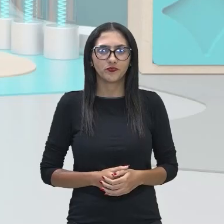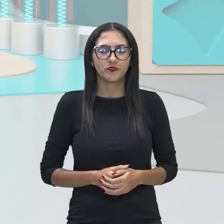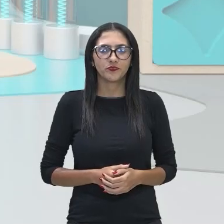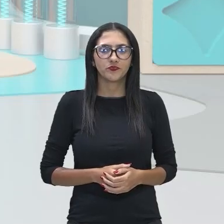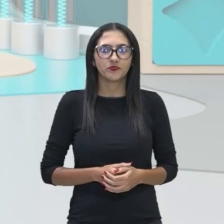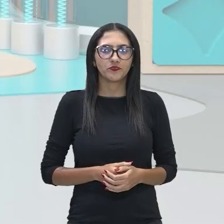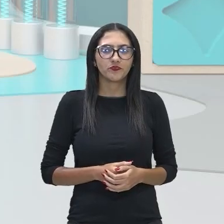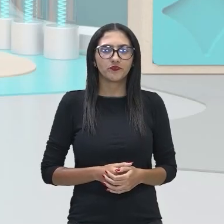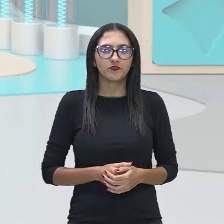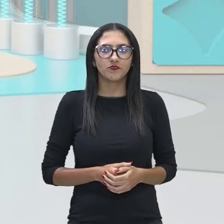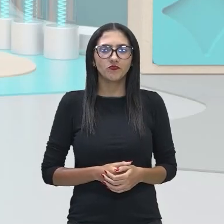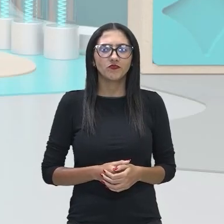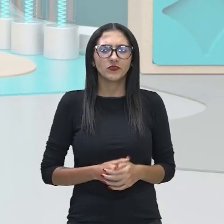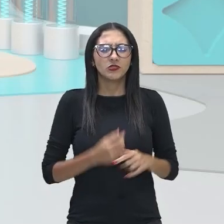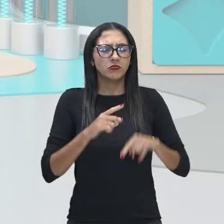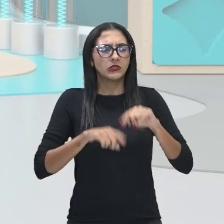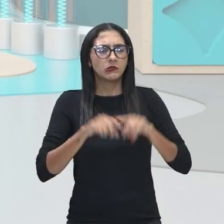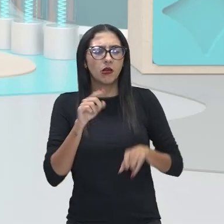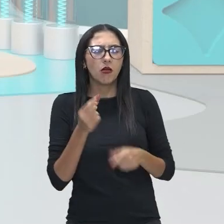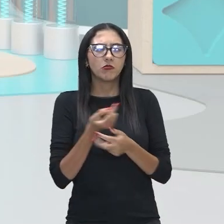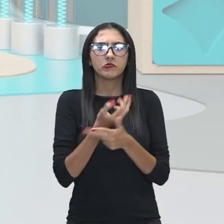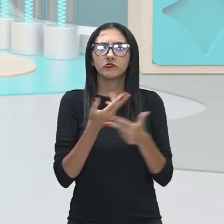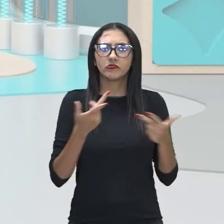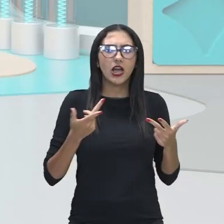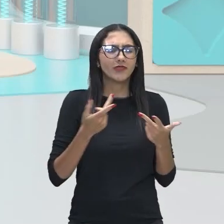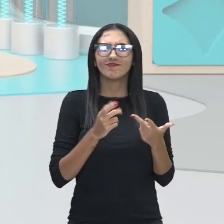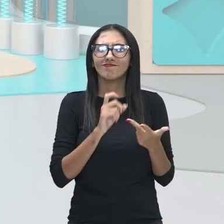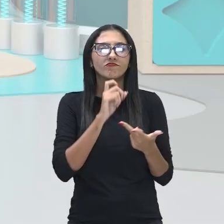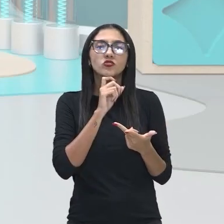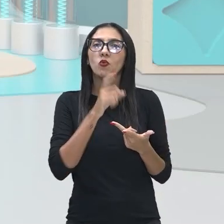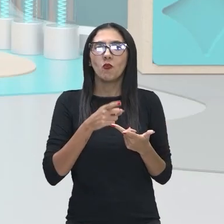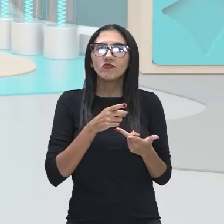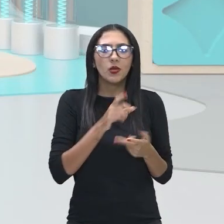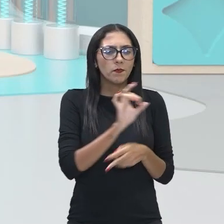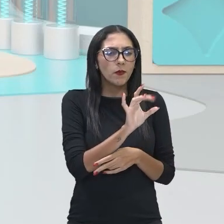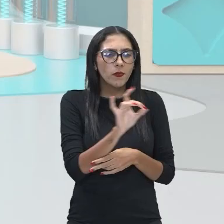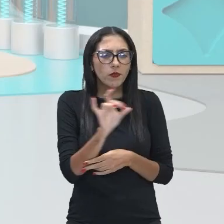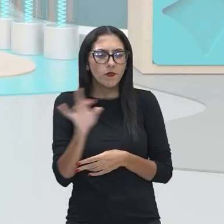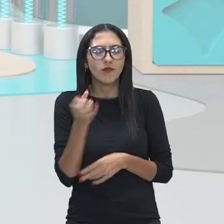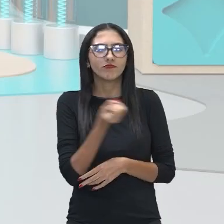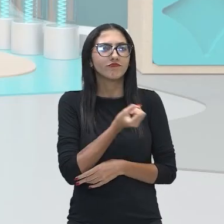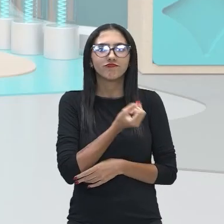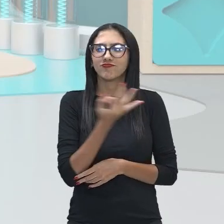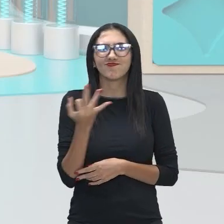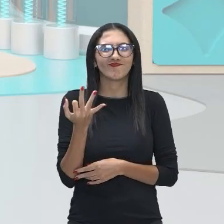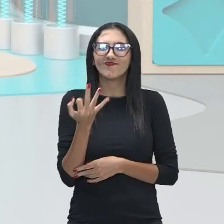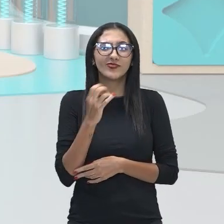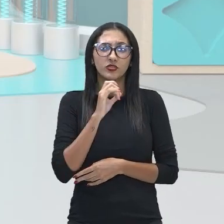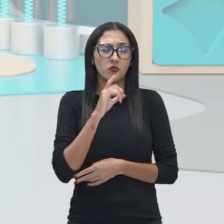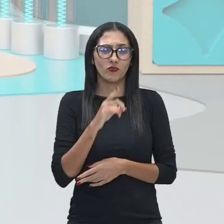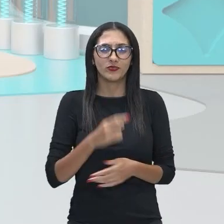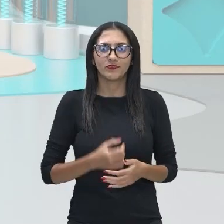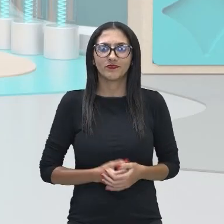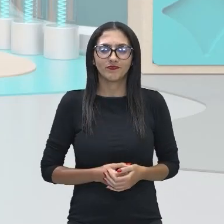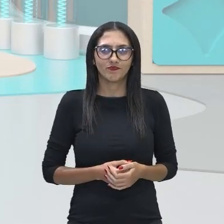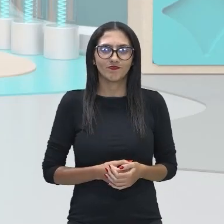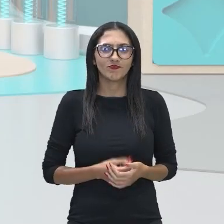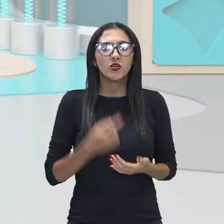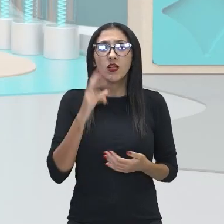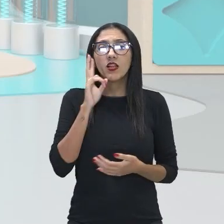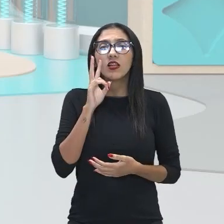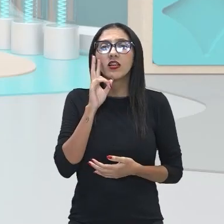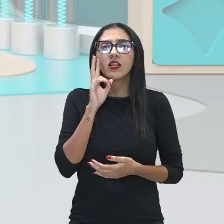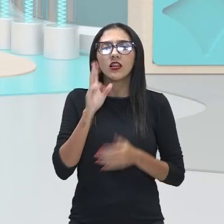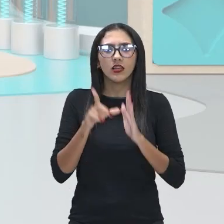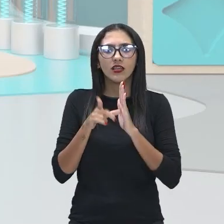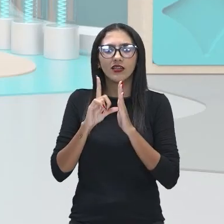coisas que nós não podemos contar com os números, nós não podemos quantificar. Por exemplo, vocês acabaram de ver o